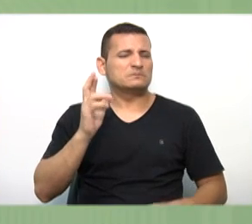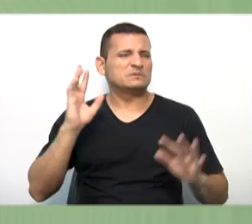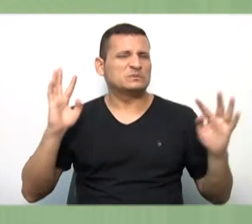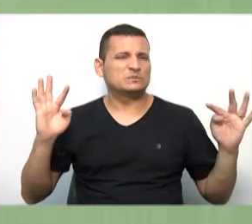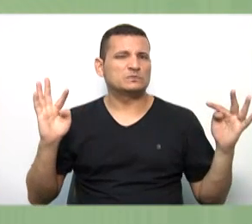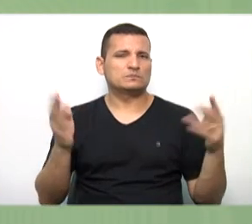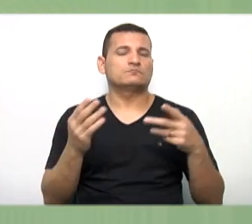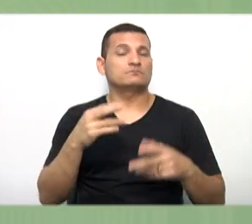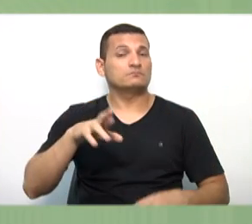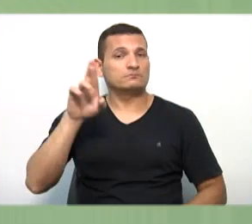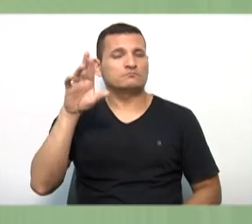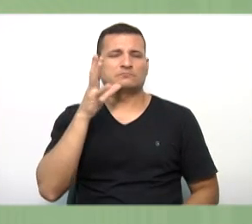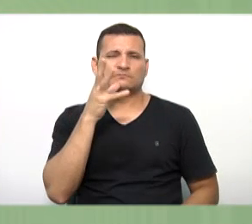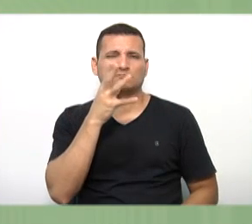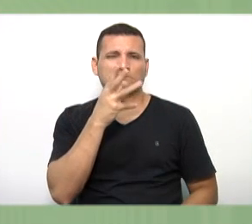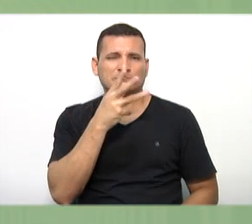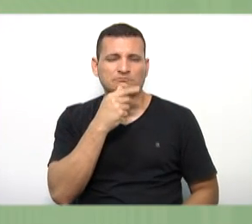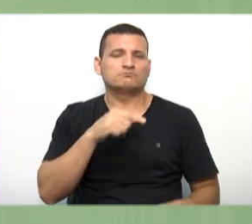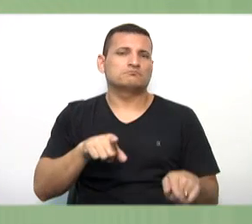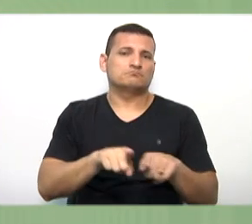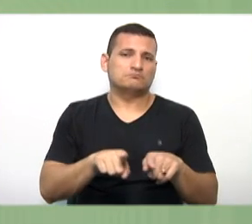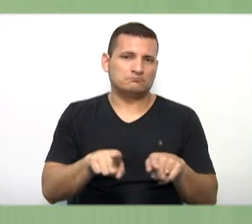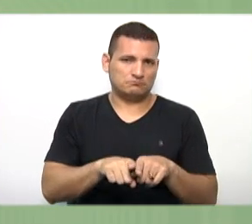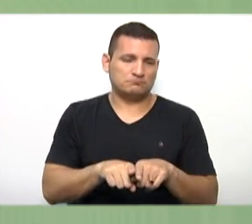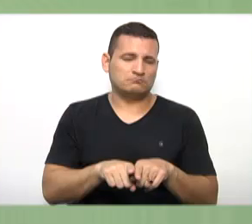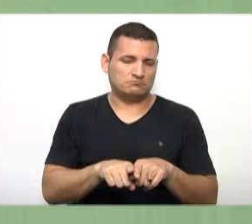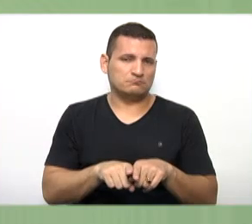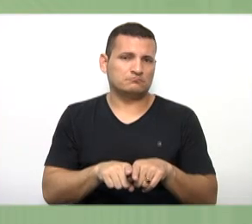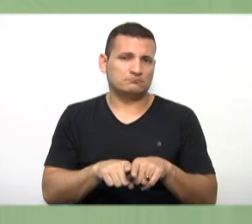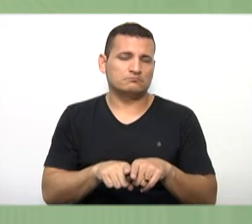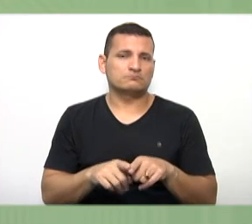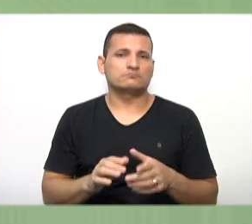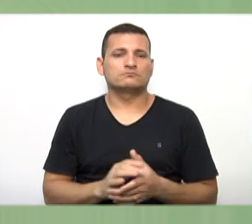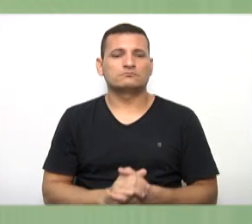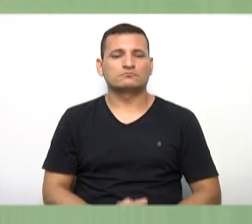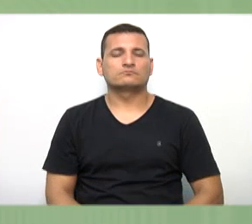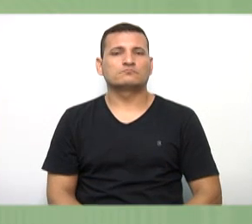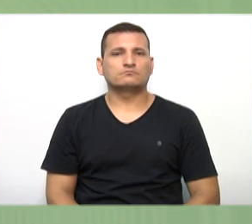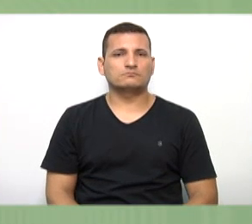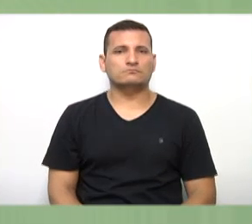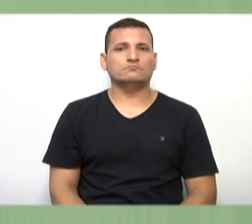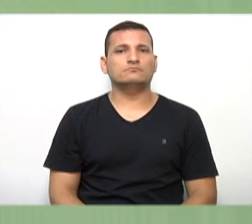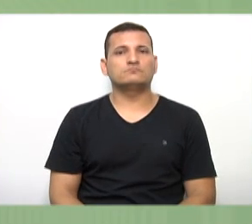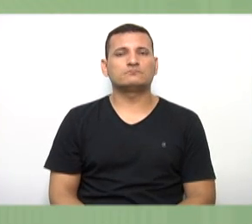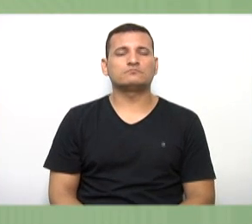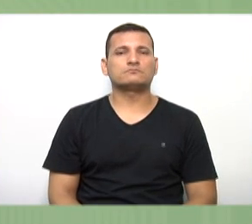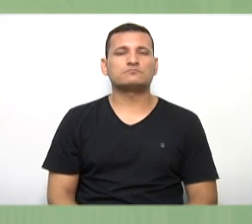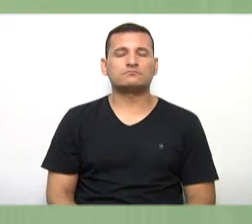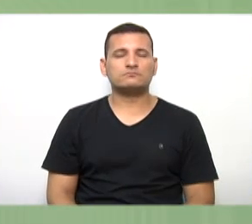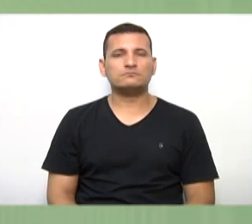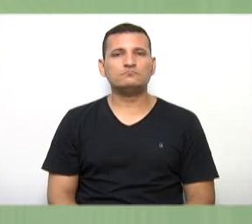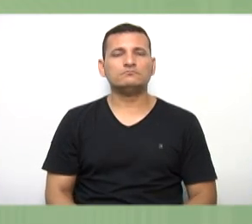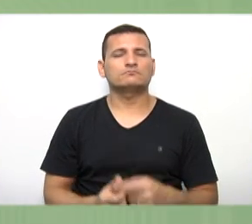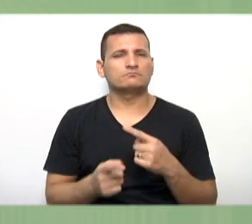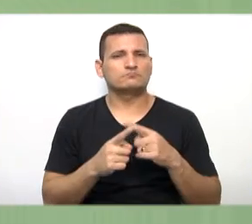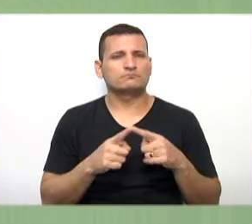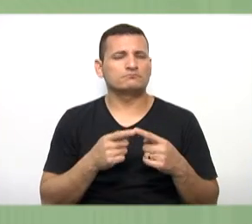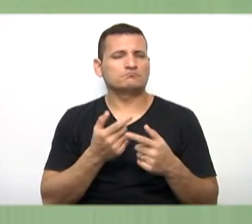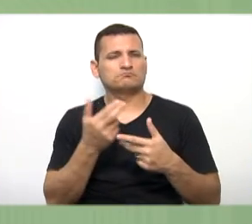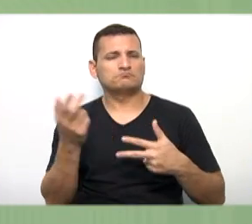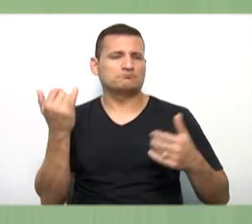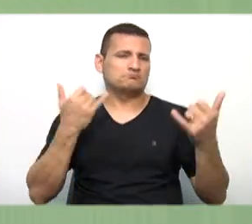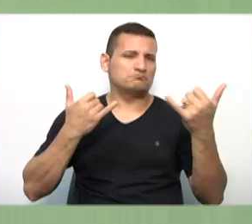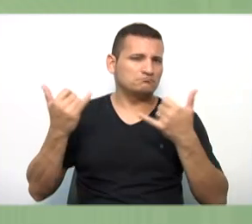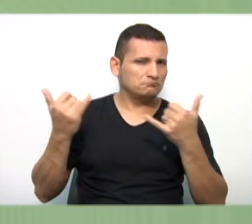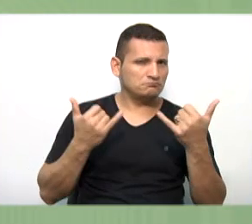decisões demoravam muito para ser tomadas, porque até chegar as questões até Moisés e